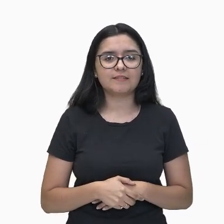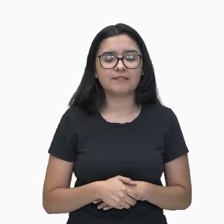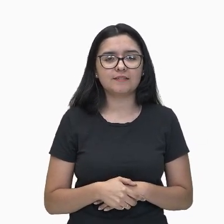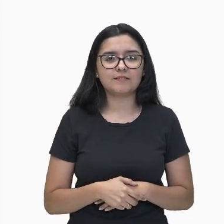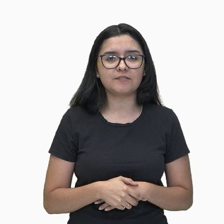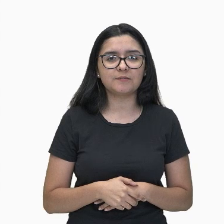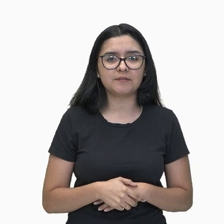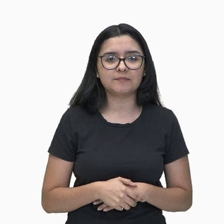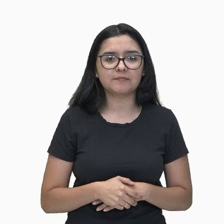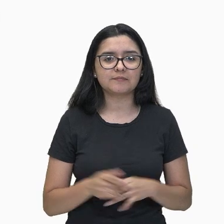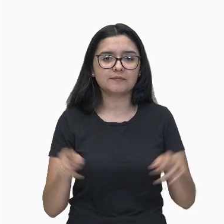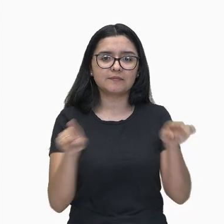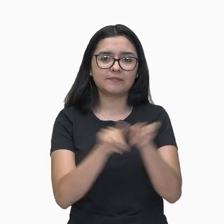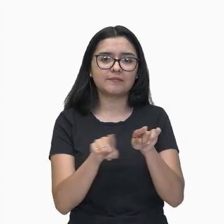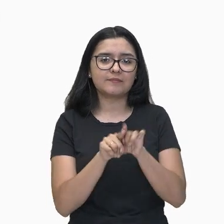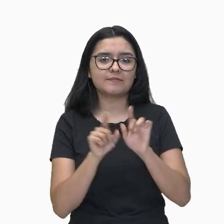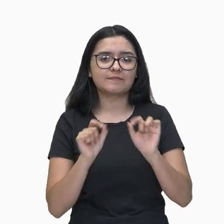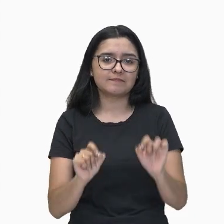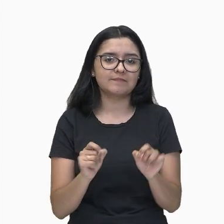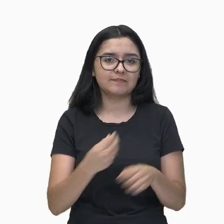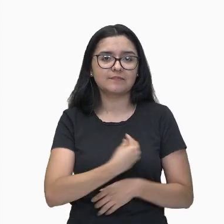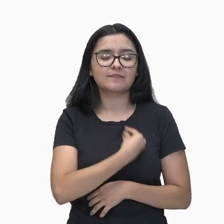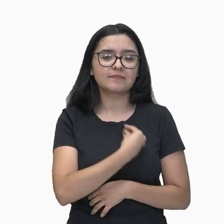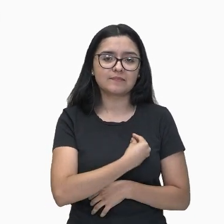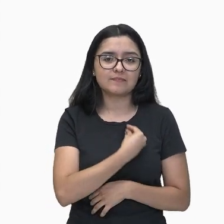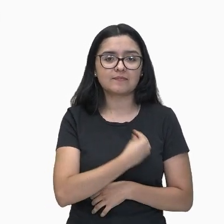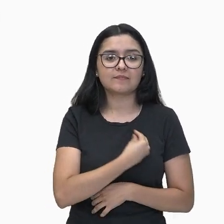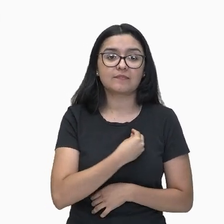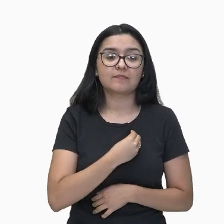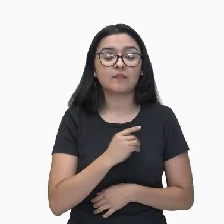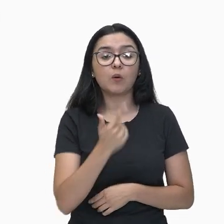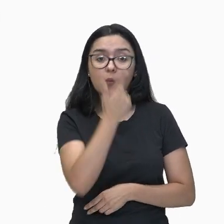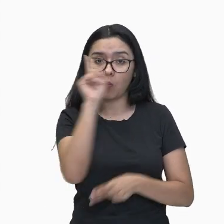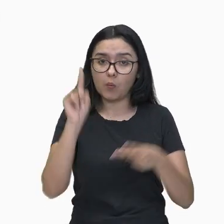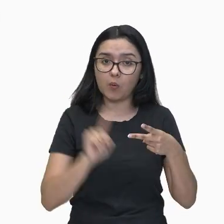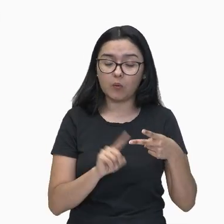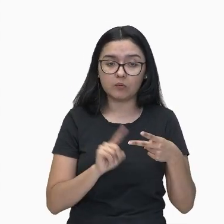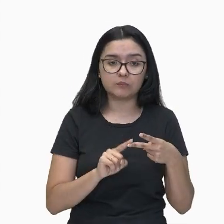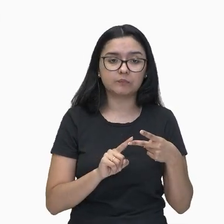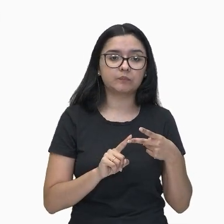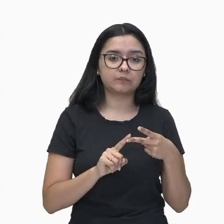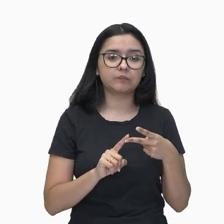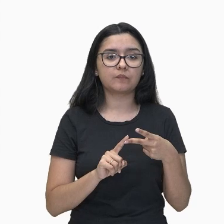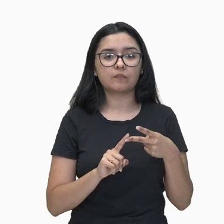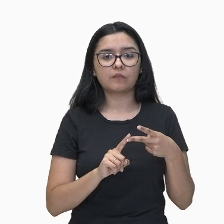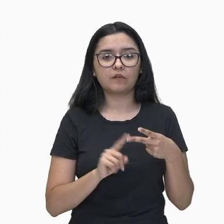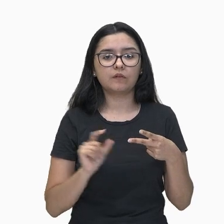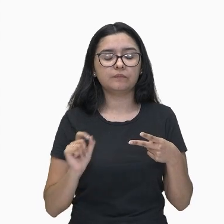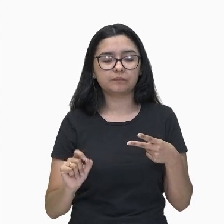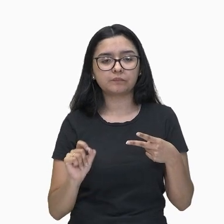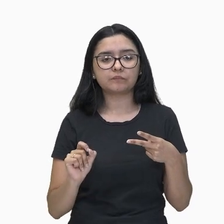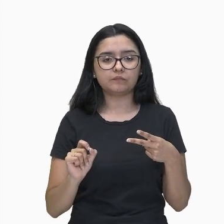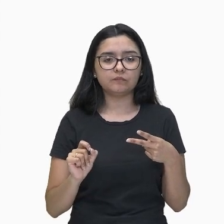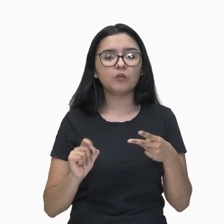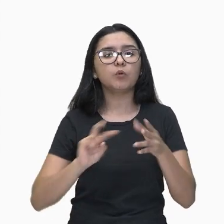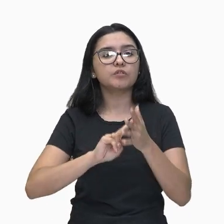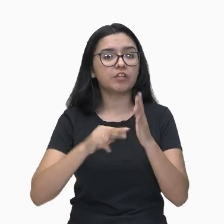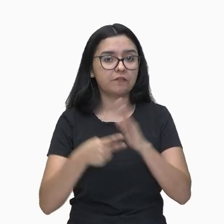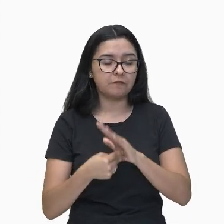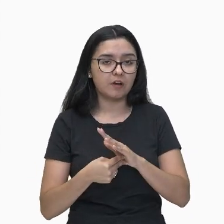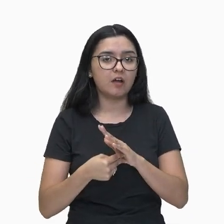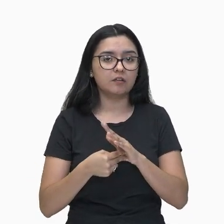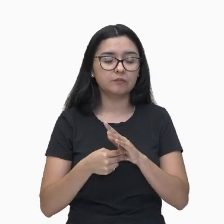tem o sentido de existência, de existir. O outro ponto também, né, o outro sentido, o